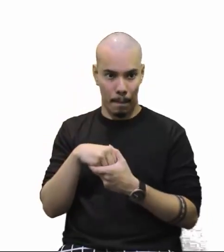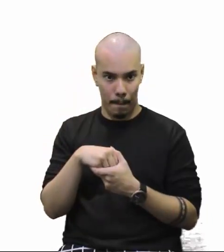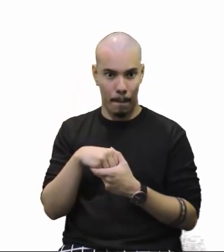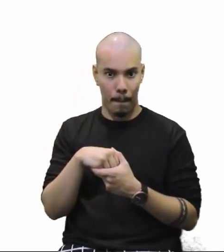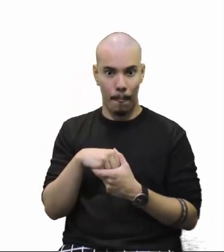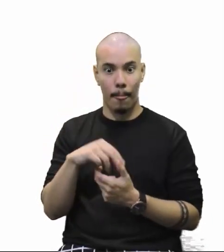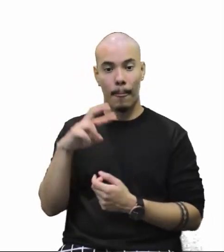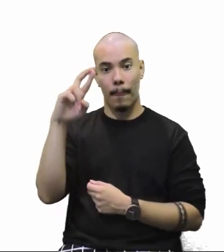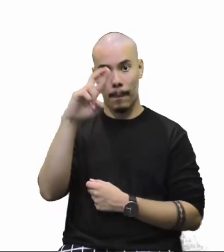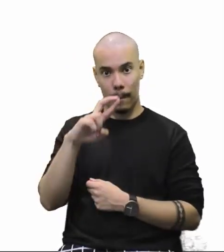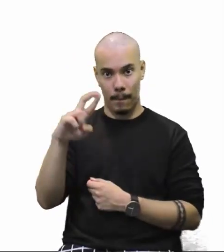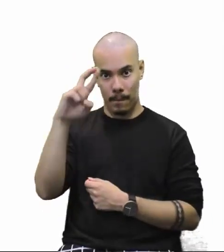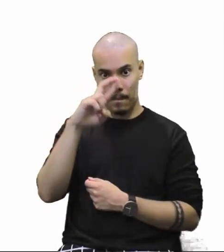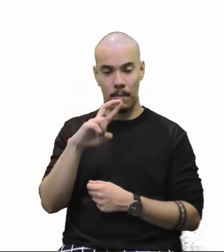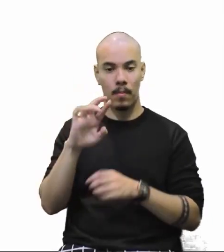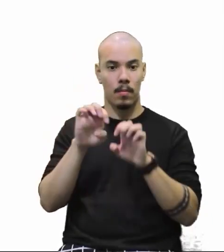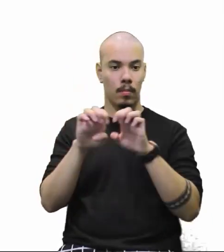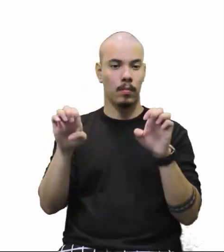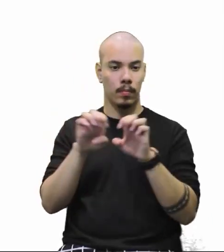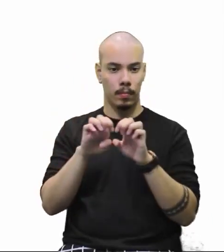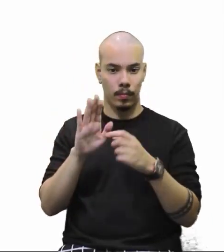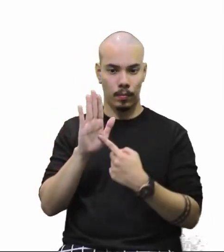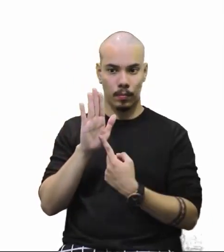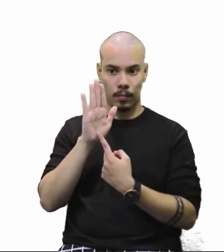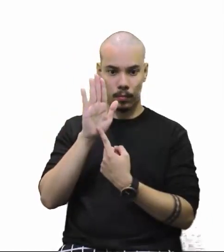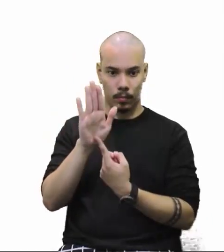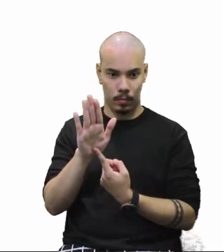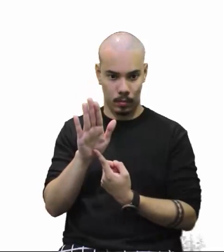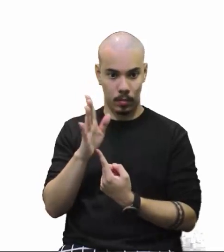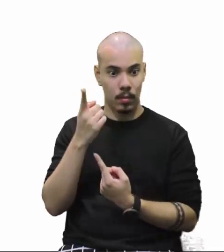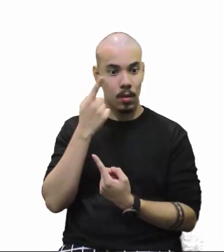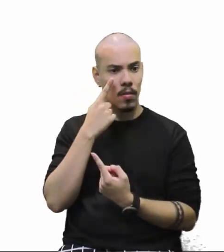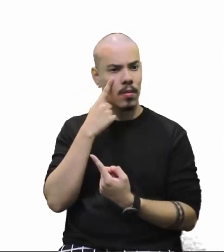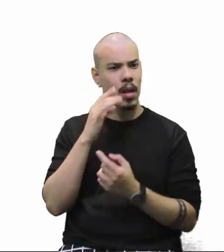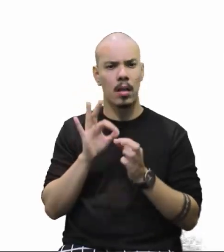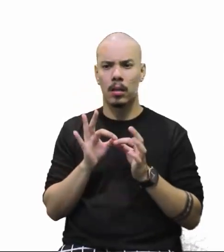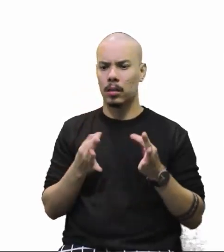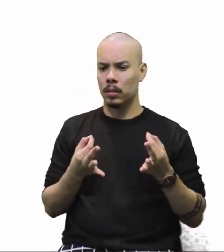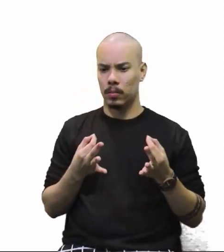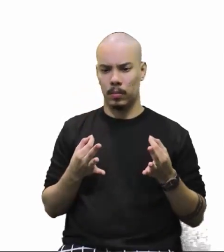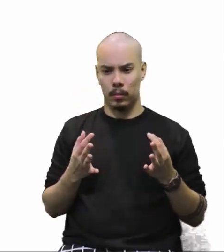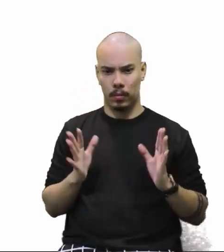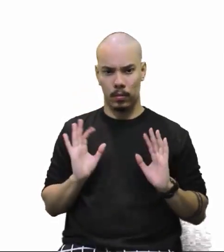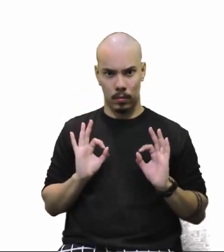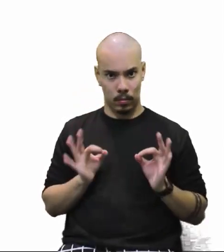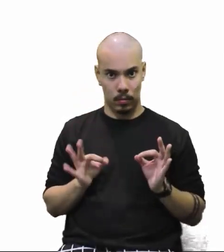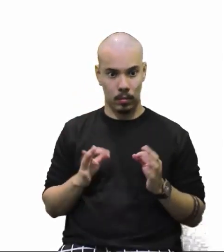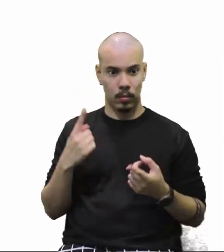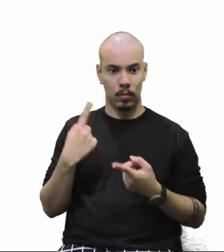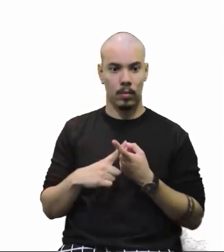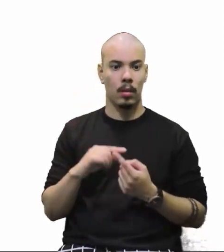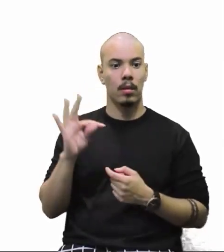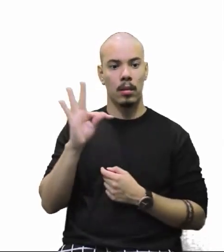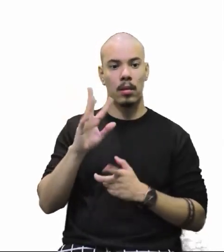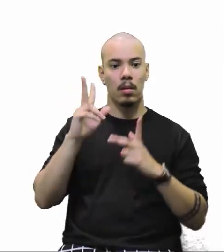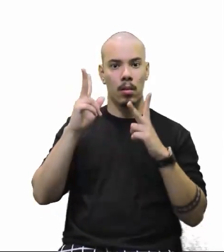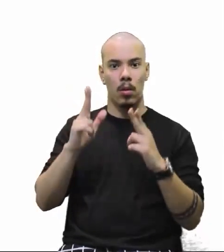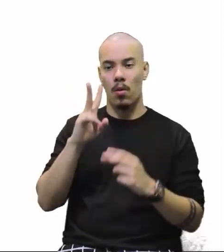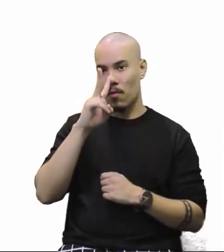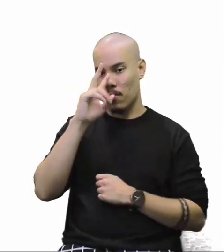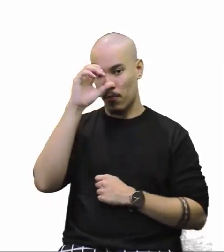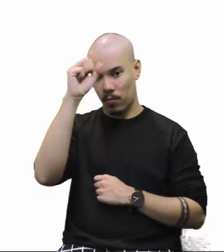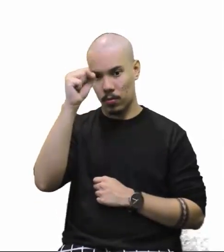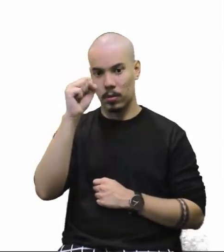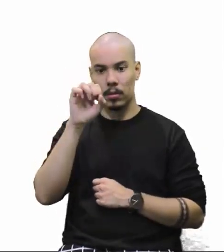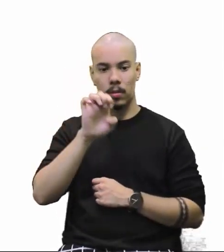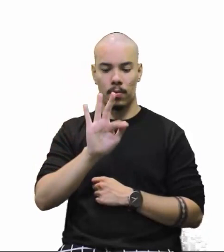Bom, observando a equação, só deixar um pouquinho aqui, então é bem simples. Tensão é igual a força eletromotriz